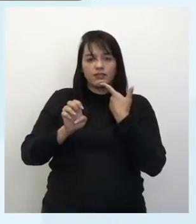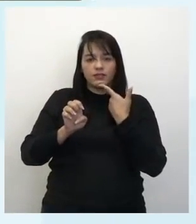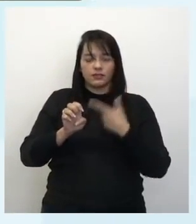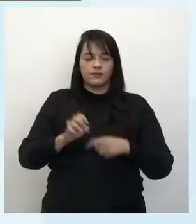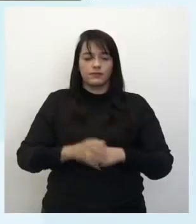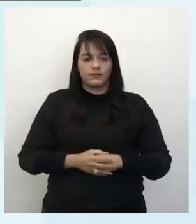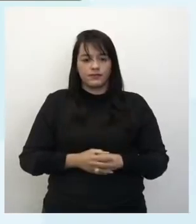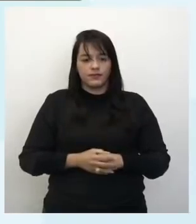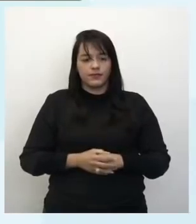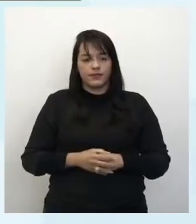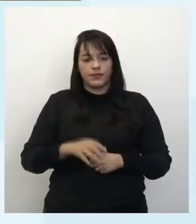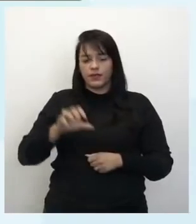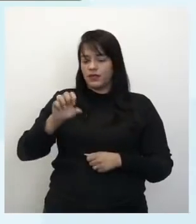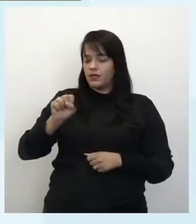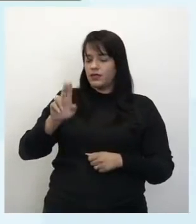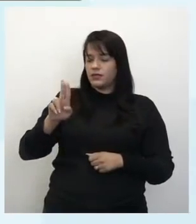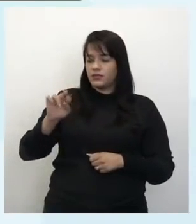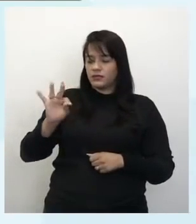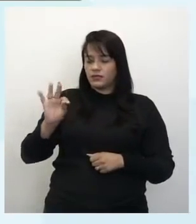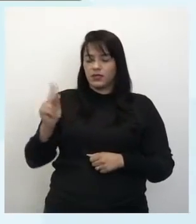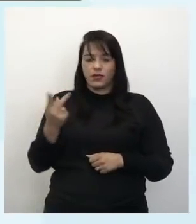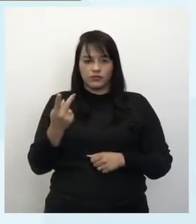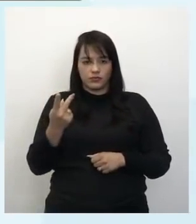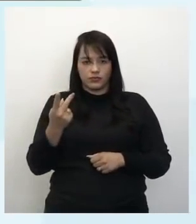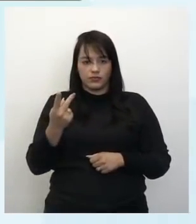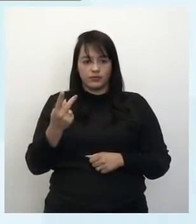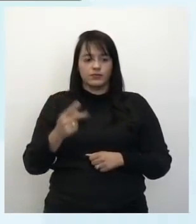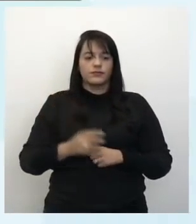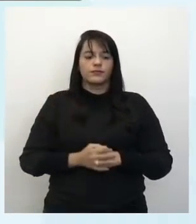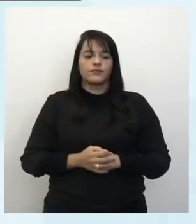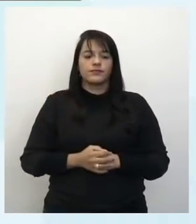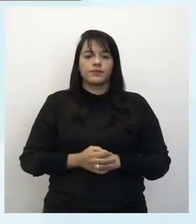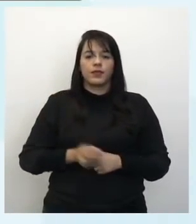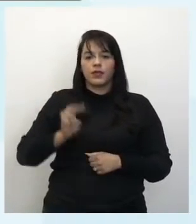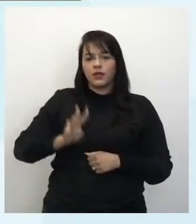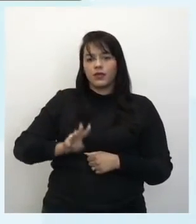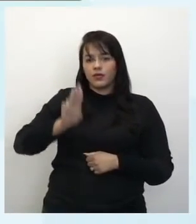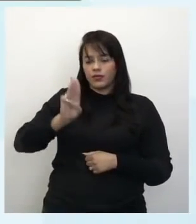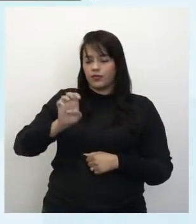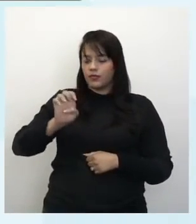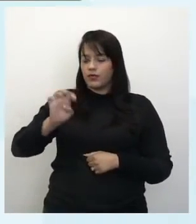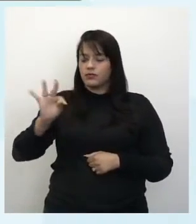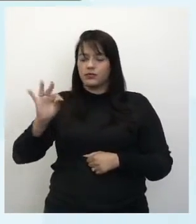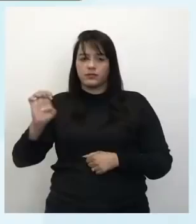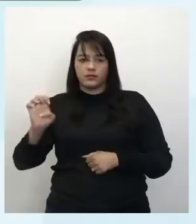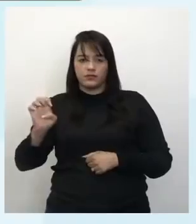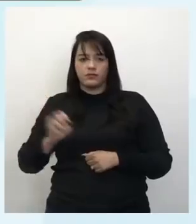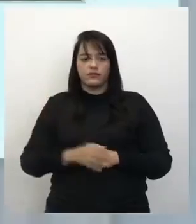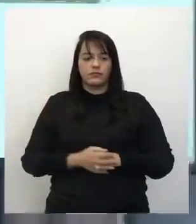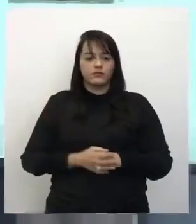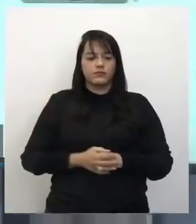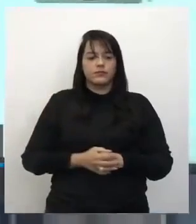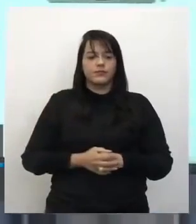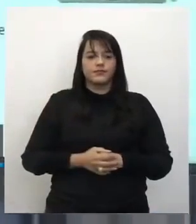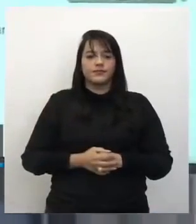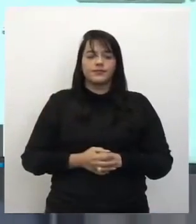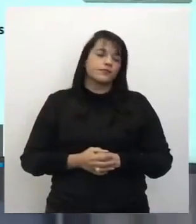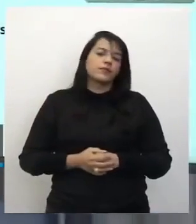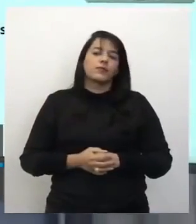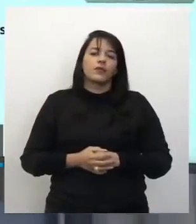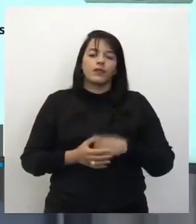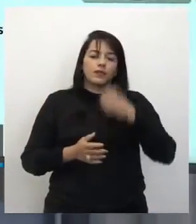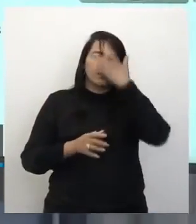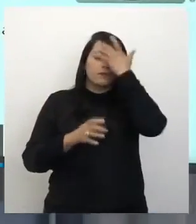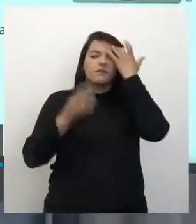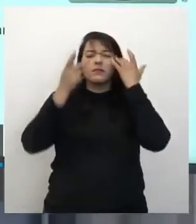south, south. Oeste, west. west. Né? Então, aí, olha só, né? O pessoal mais